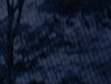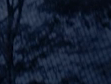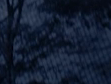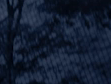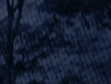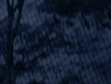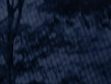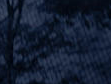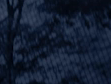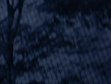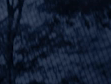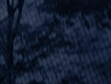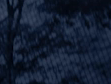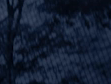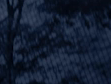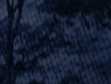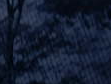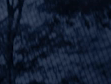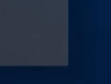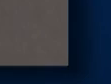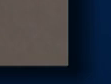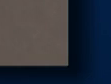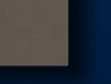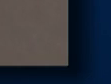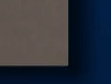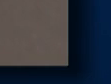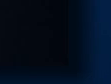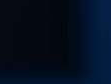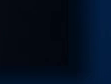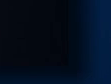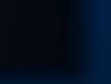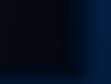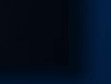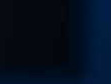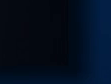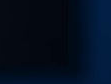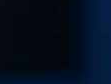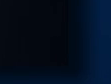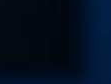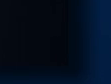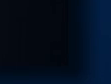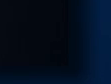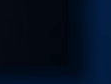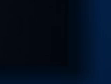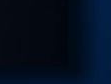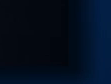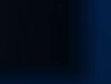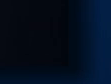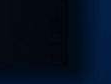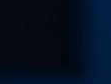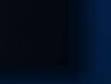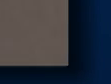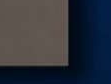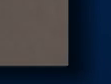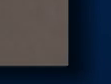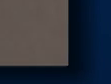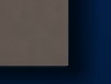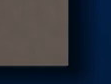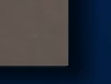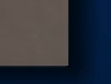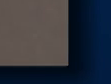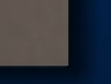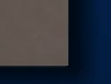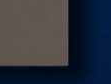Na sequência, vamos ter um painel sobre bancos públicos, com a Daniela Marques, presidente da Caixa Econômica Federal, e Gustavo